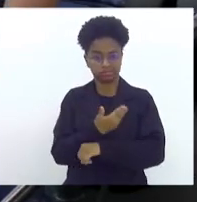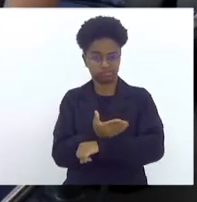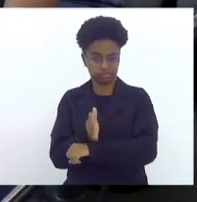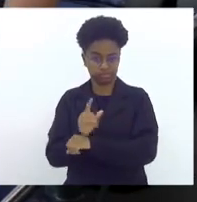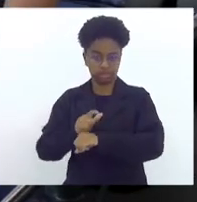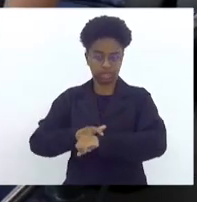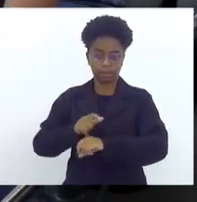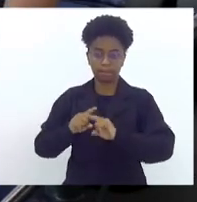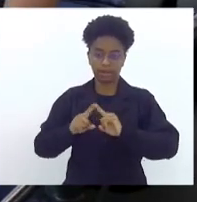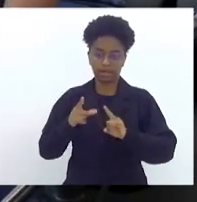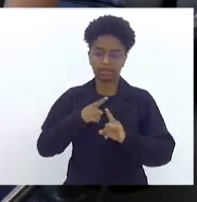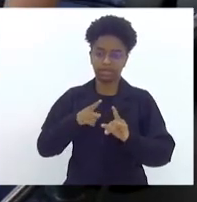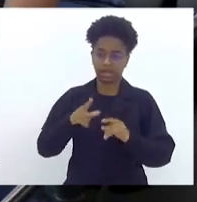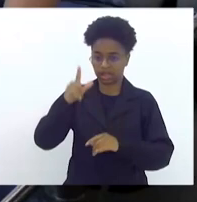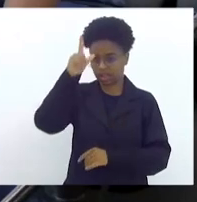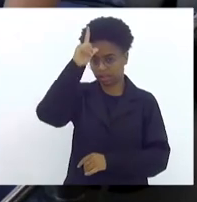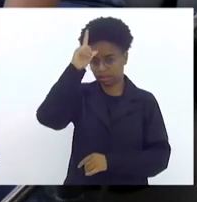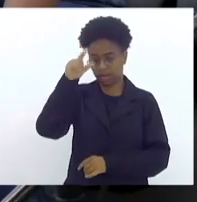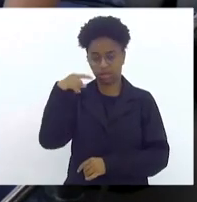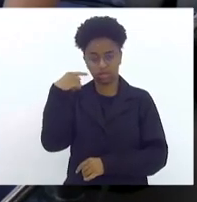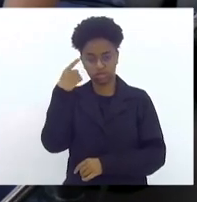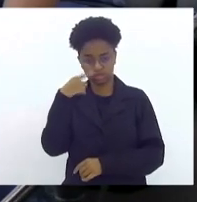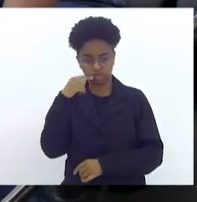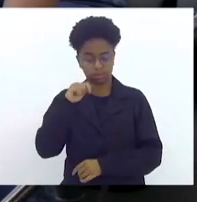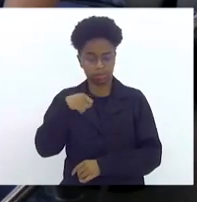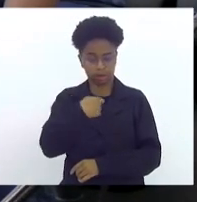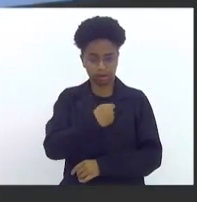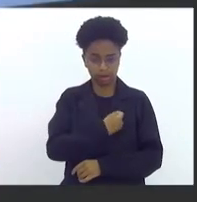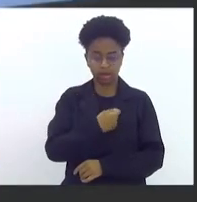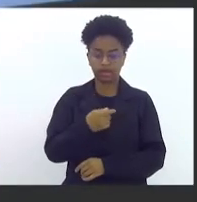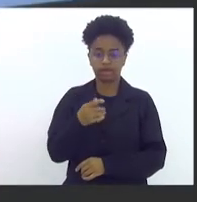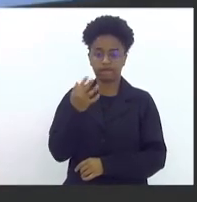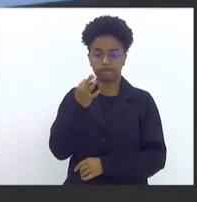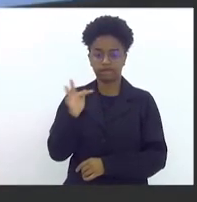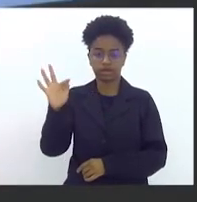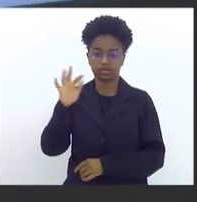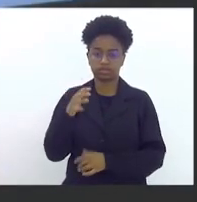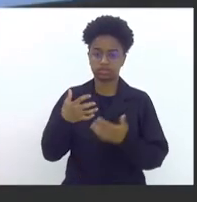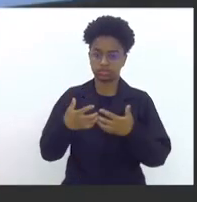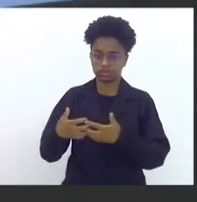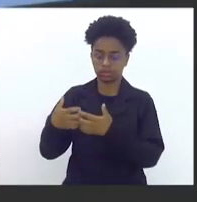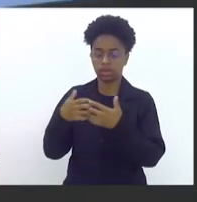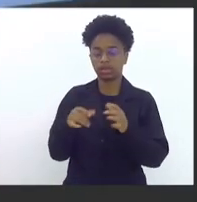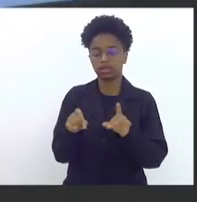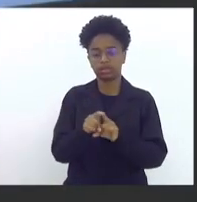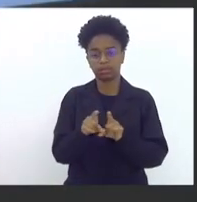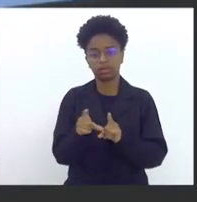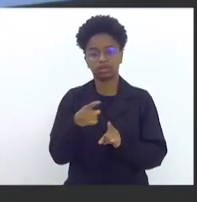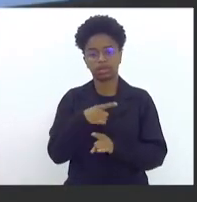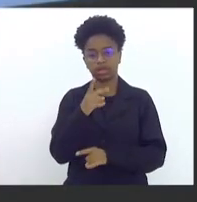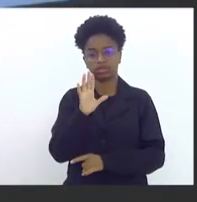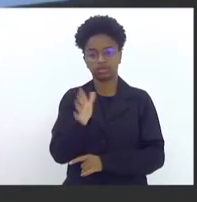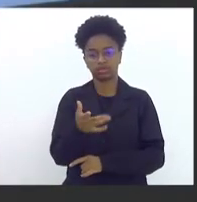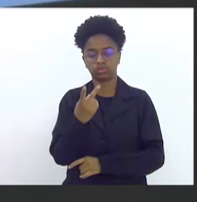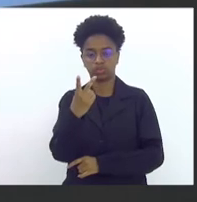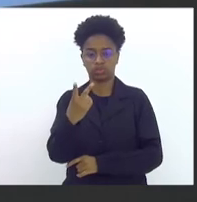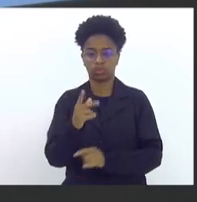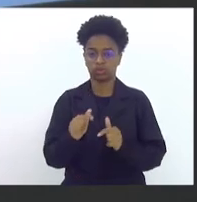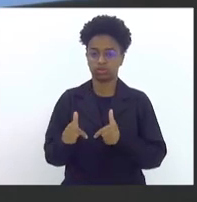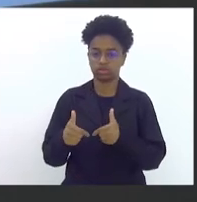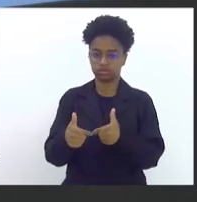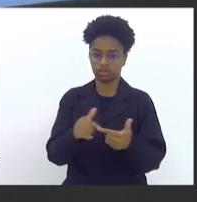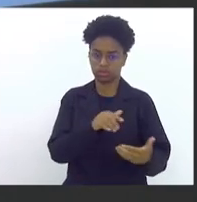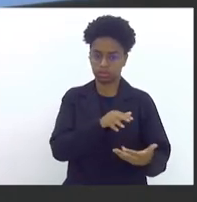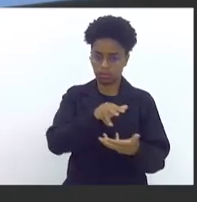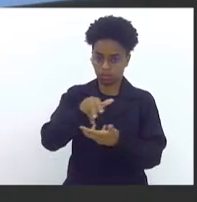já existe na Alemanha na Espanha na França nos Estados Unidos por sinal já tivemos duas grandes operações é